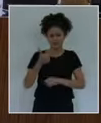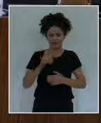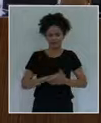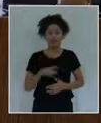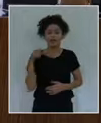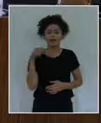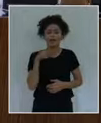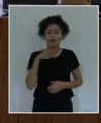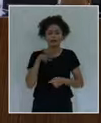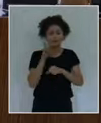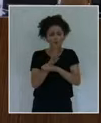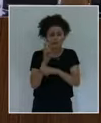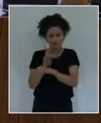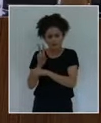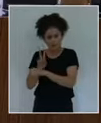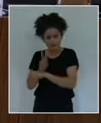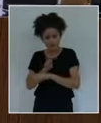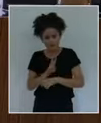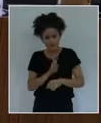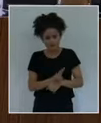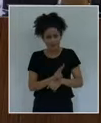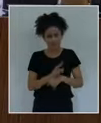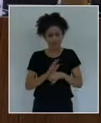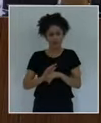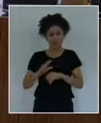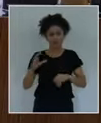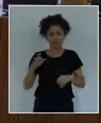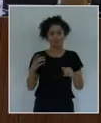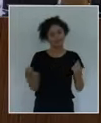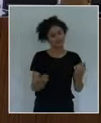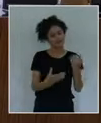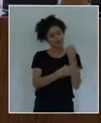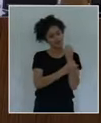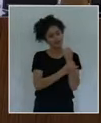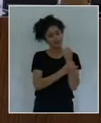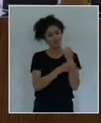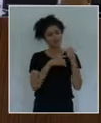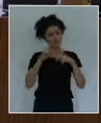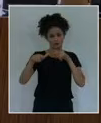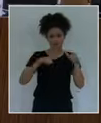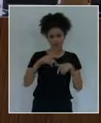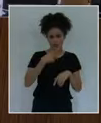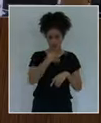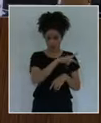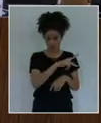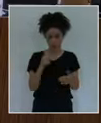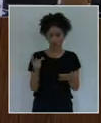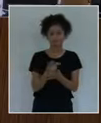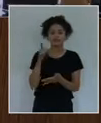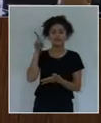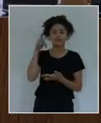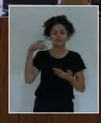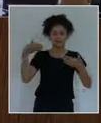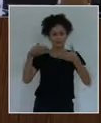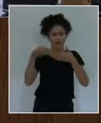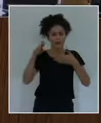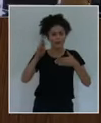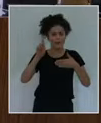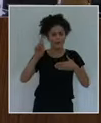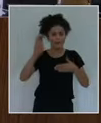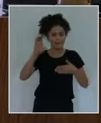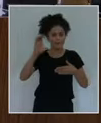esse monitoramento, que até então dá essa garantia da atuação de vocês, vem via usina da Brecha, não é isso? Desse monitoramento por